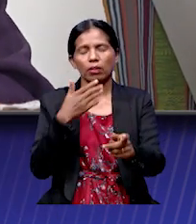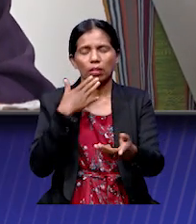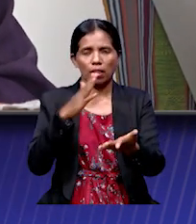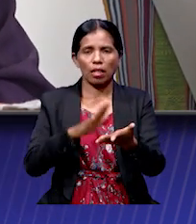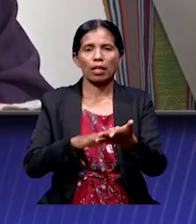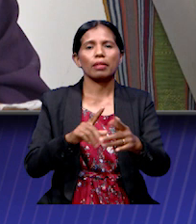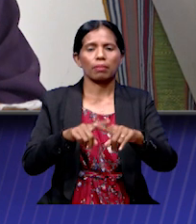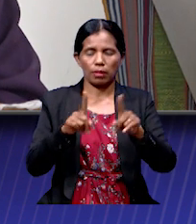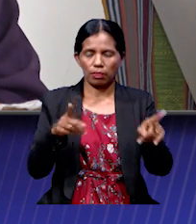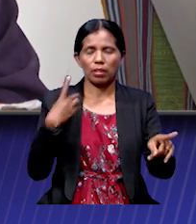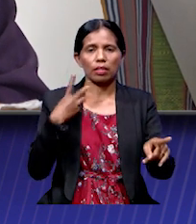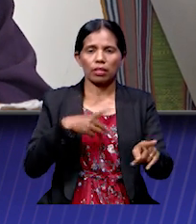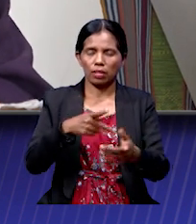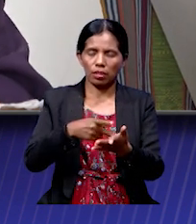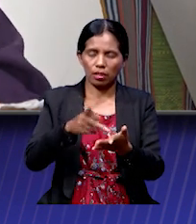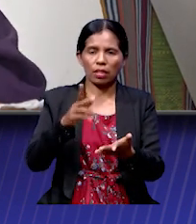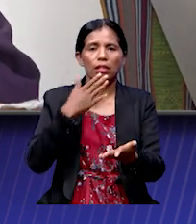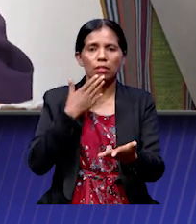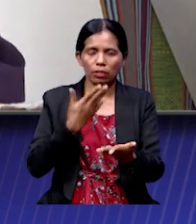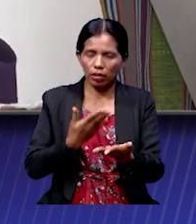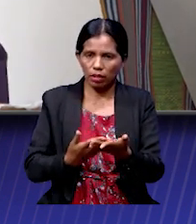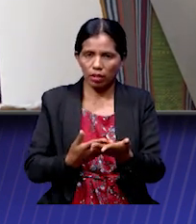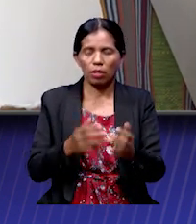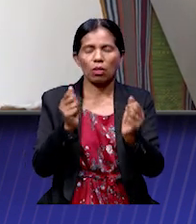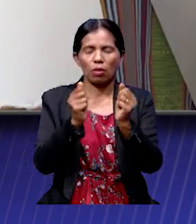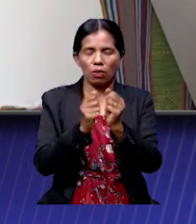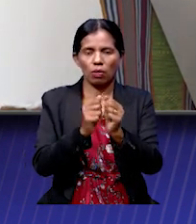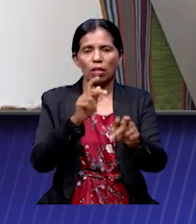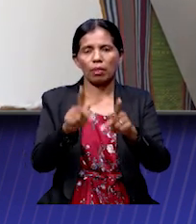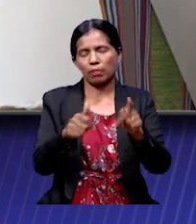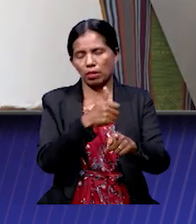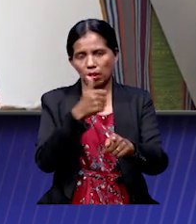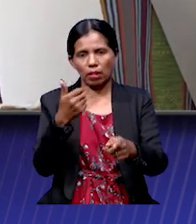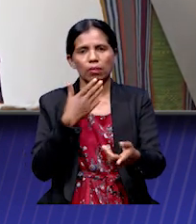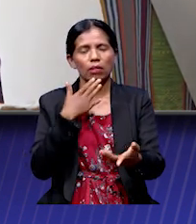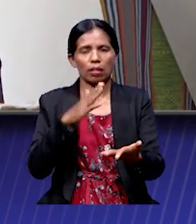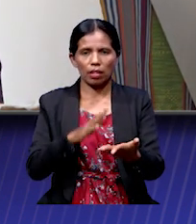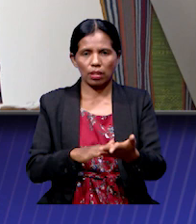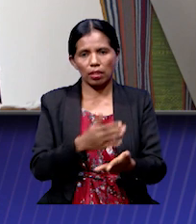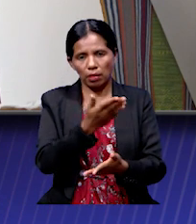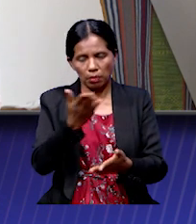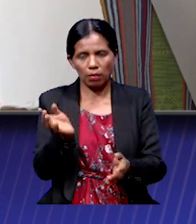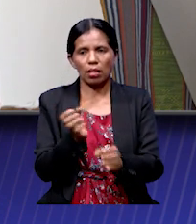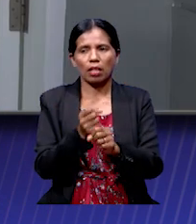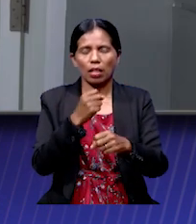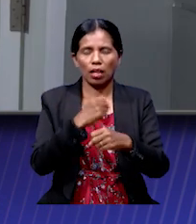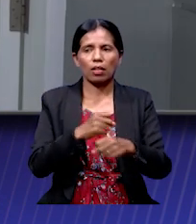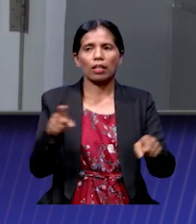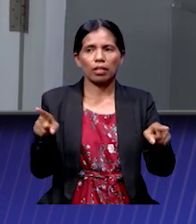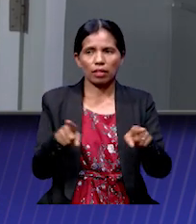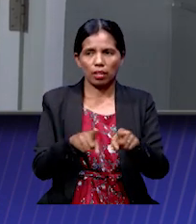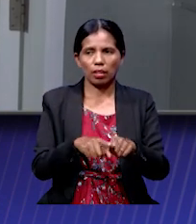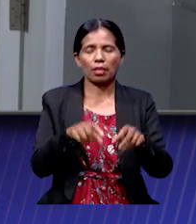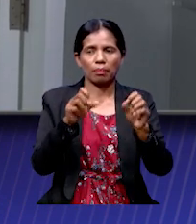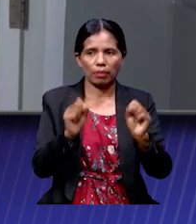ita selu bua dia ba ema selu nia a. Imi bele halo hanesane,